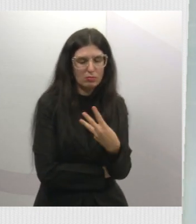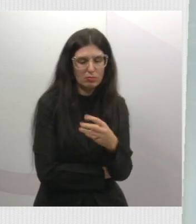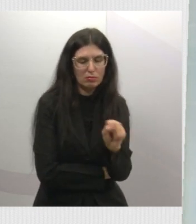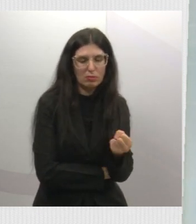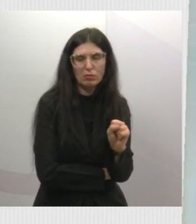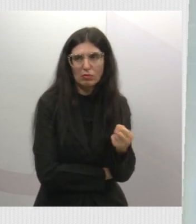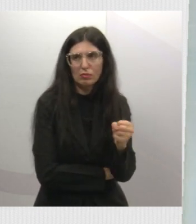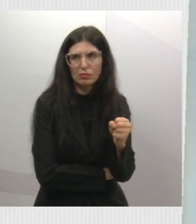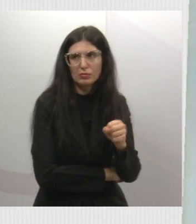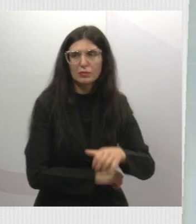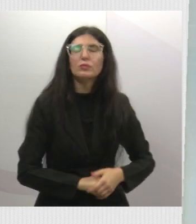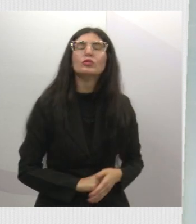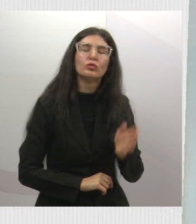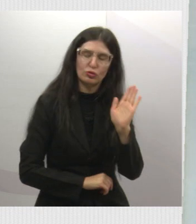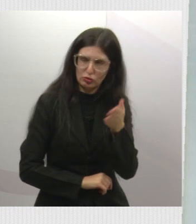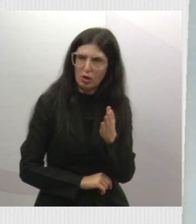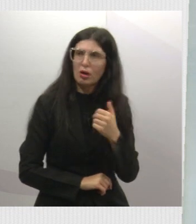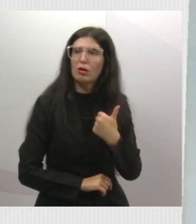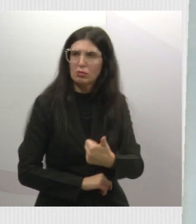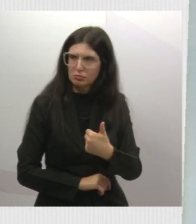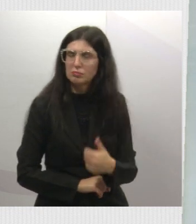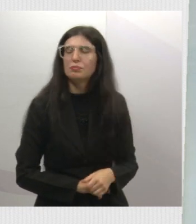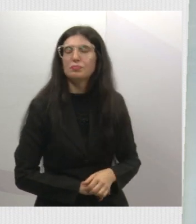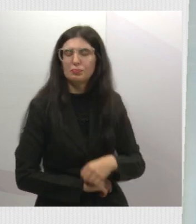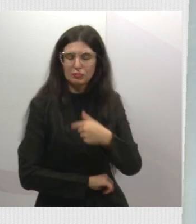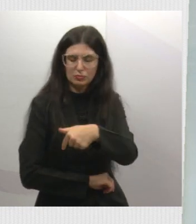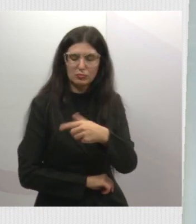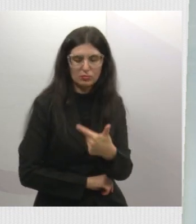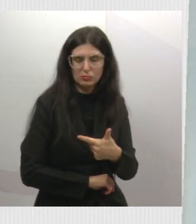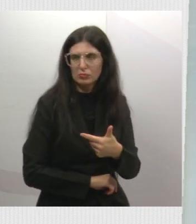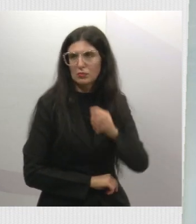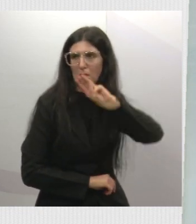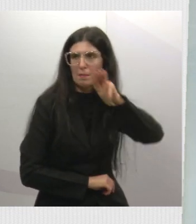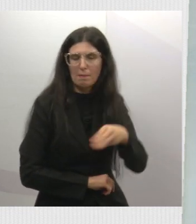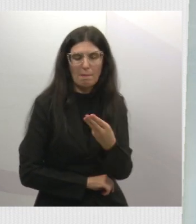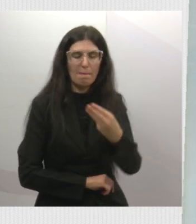242.138.000 e já realizado